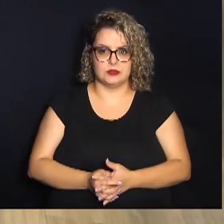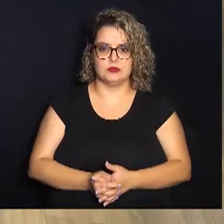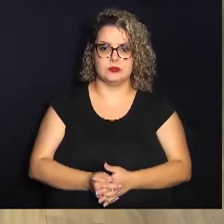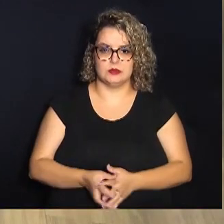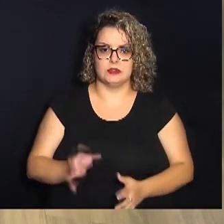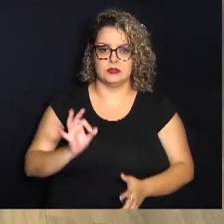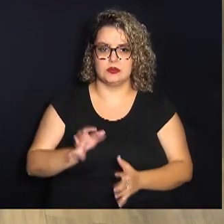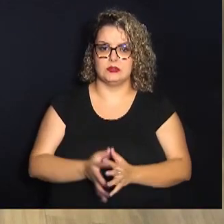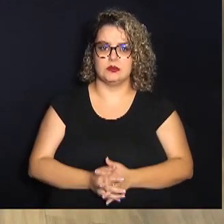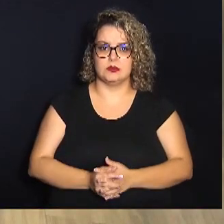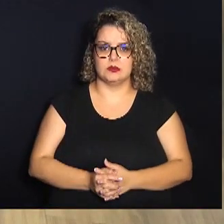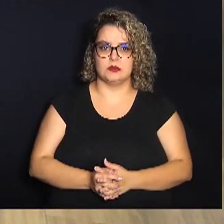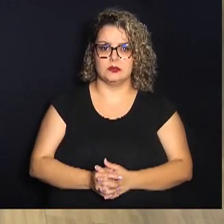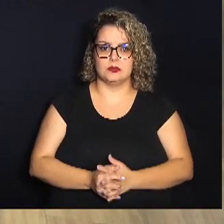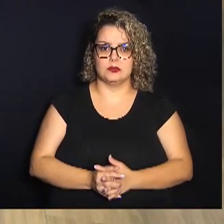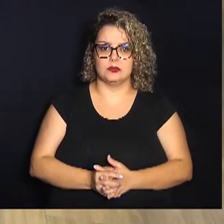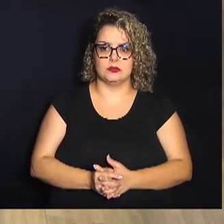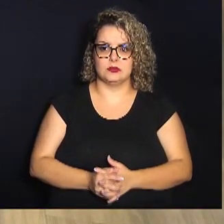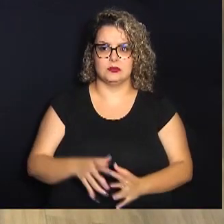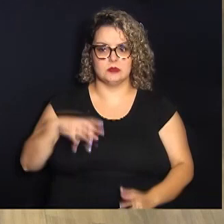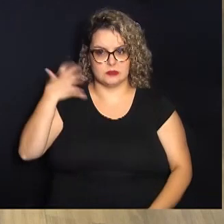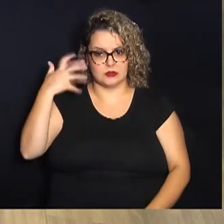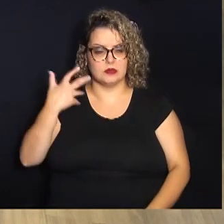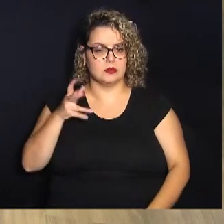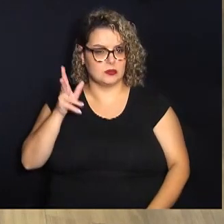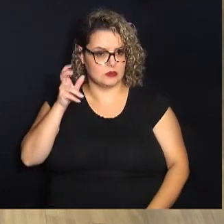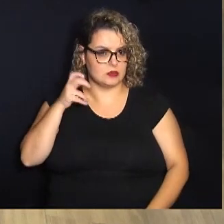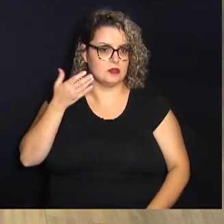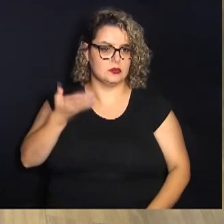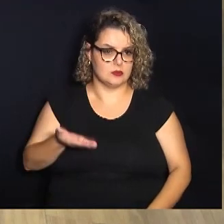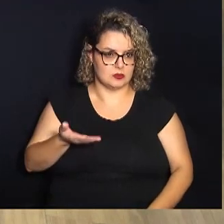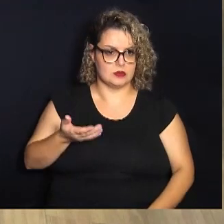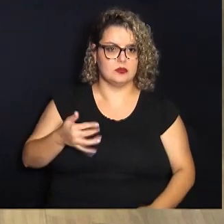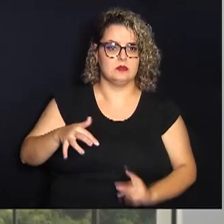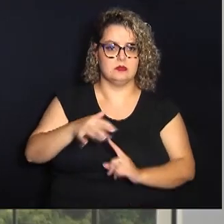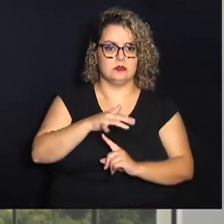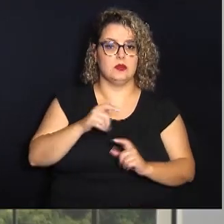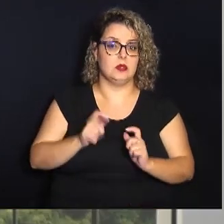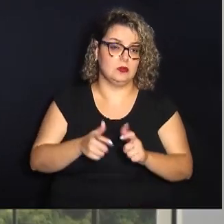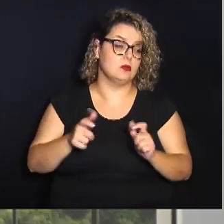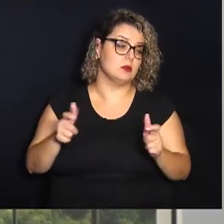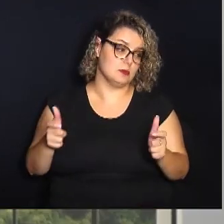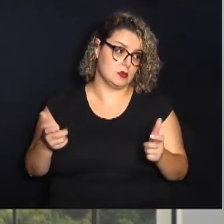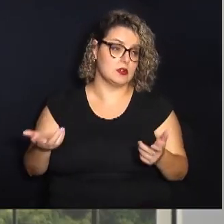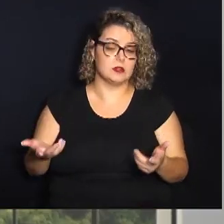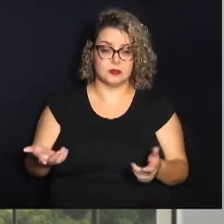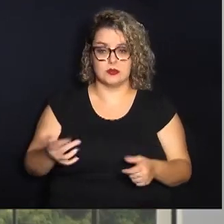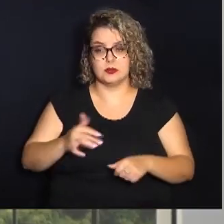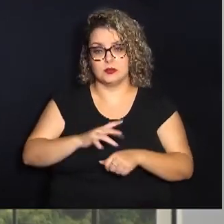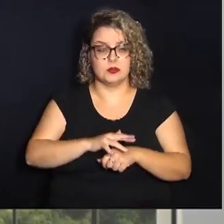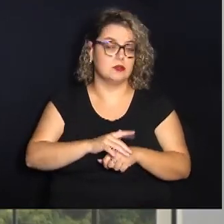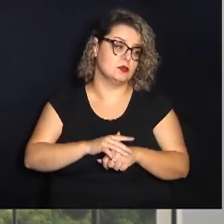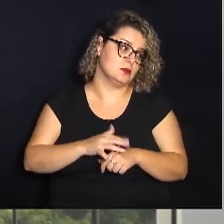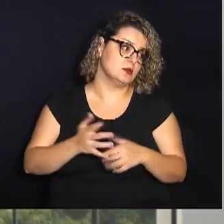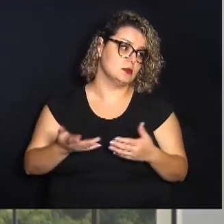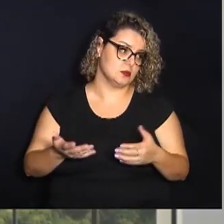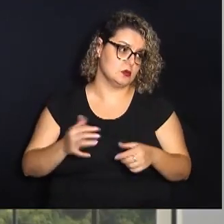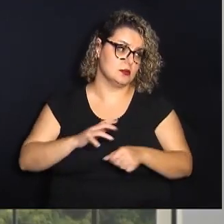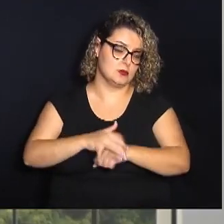nenhuma. Vida, também quero ouvi-la sobre essa questão ambiental e o aumento, né, de doenças